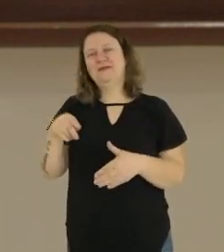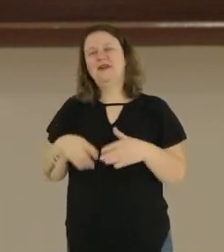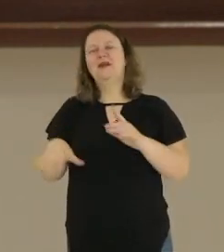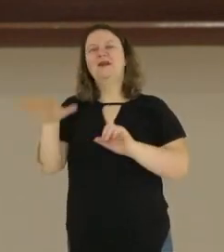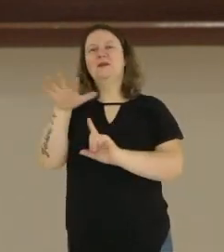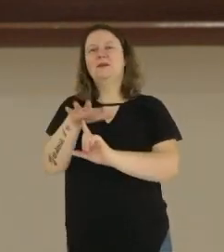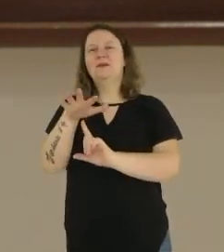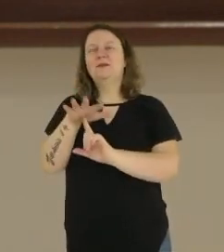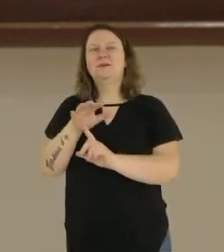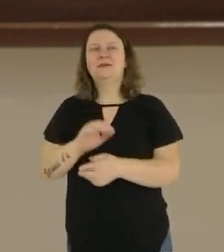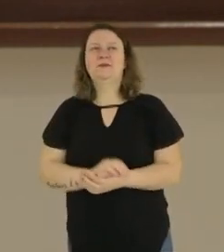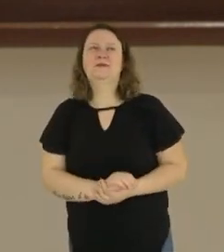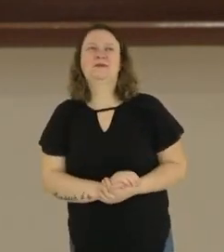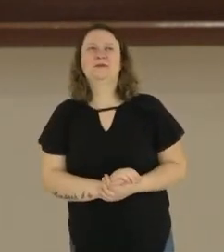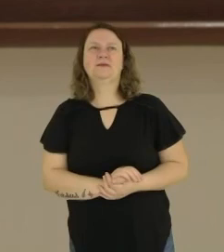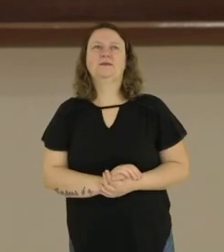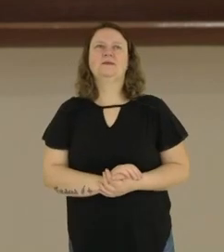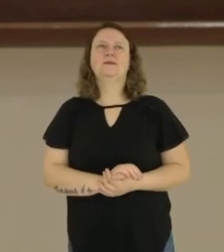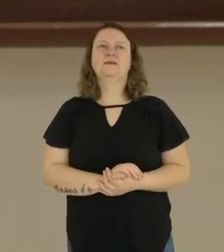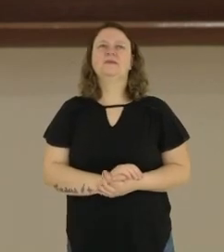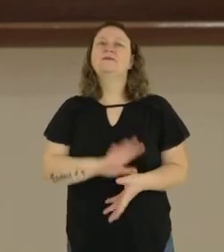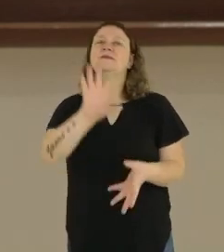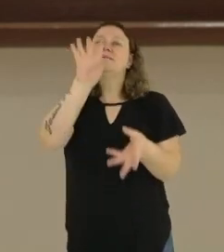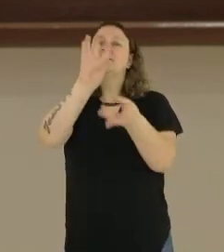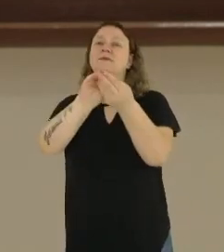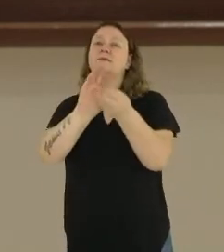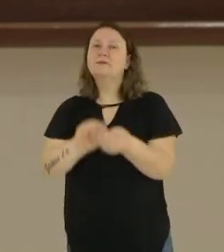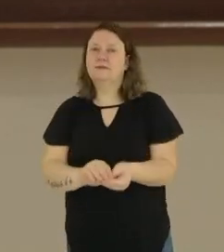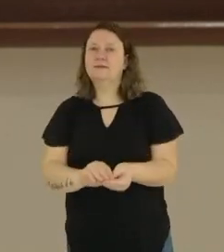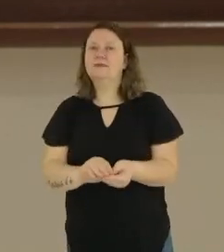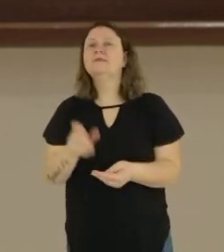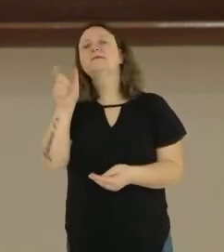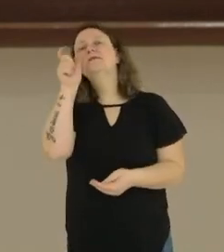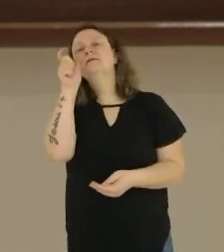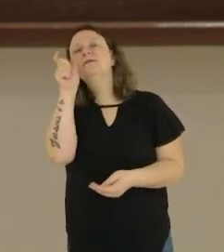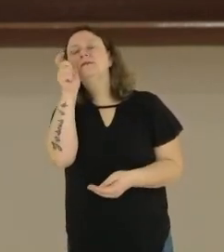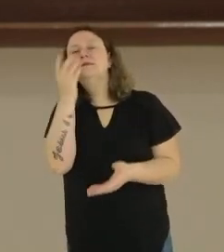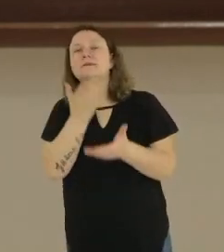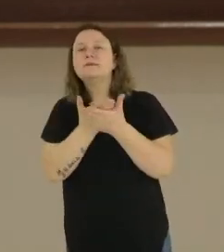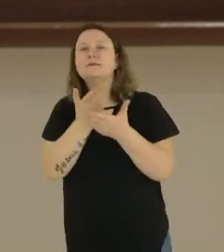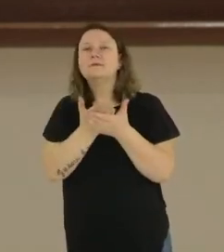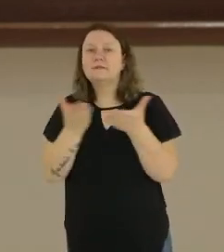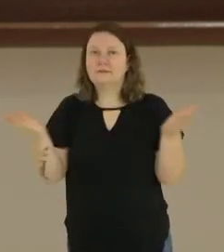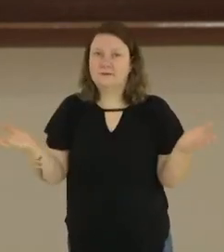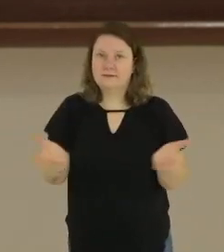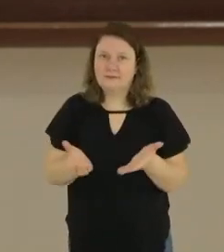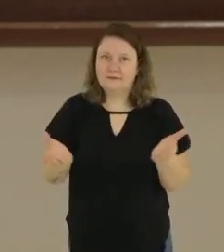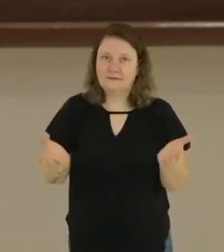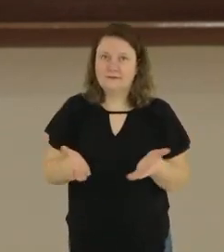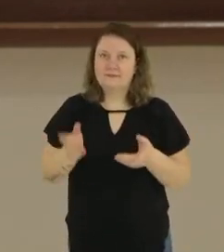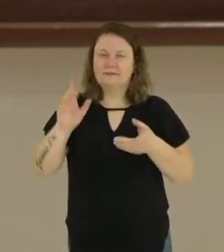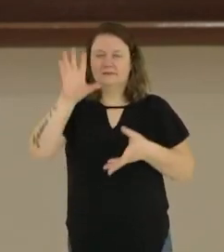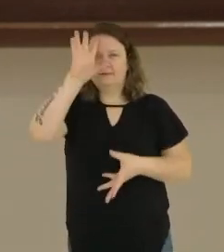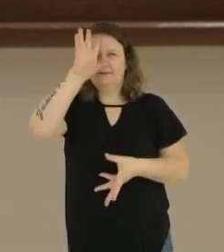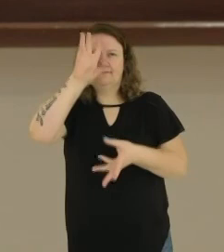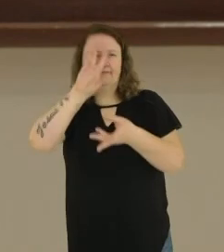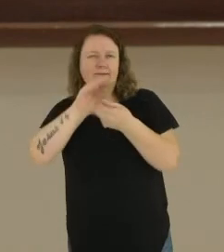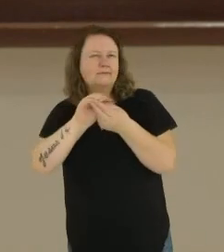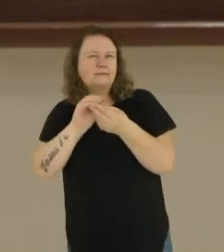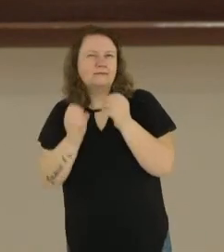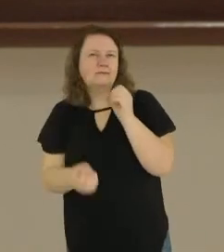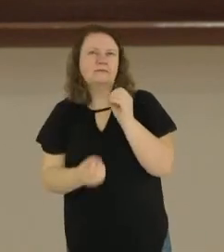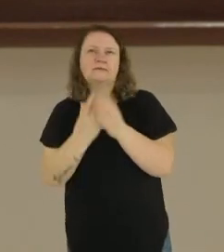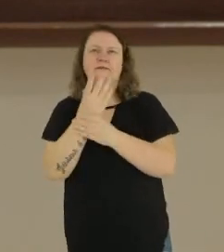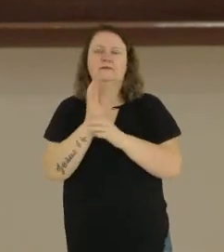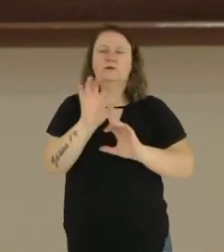do Paraná. E o que nós vimos, né, sobre essa aula, o que a gente compreendeu sobre a formação